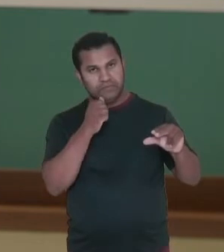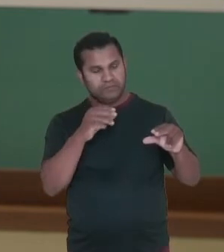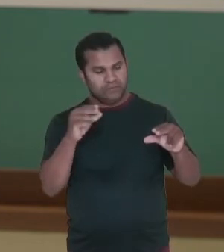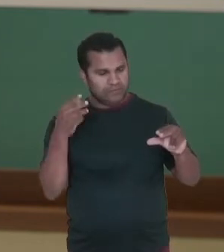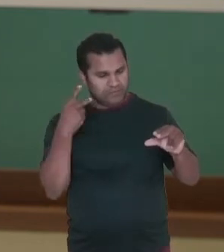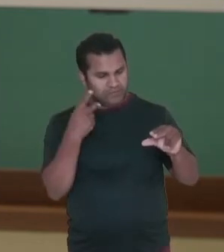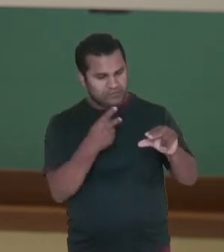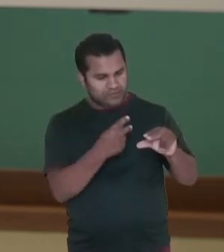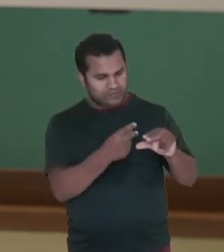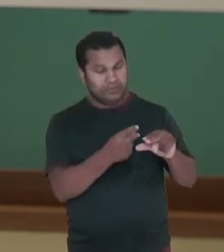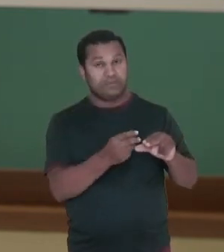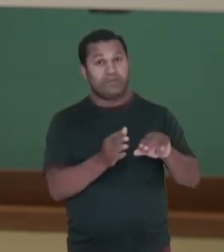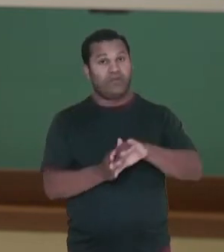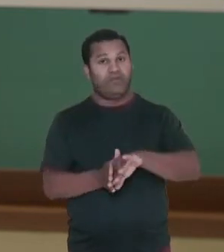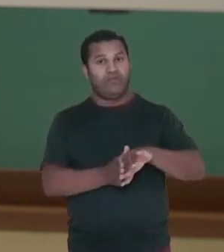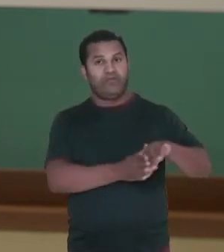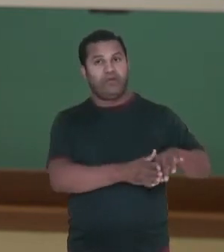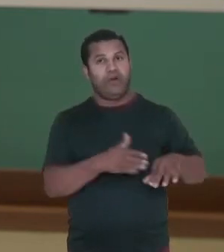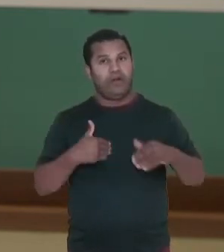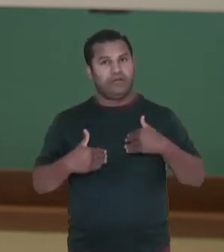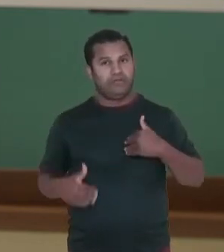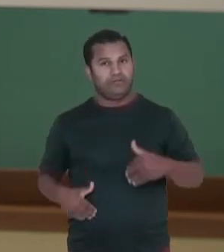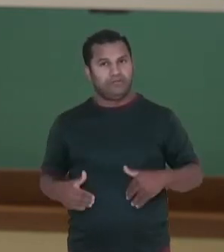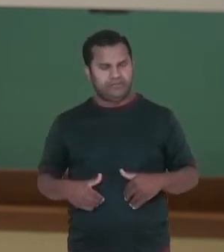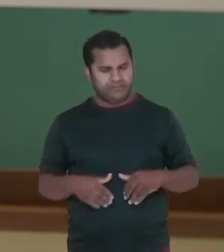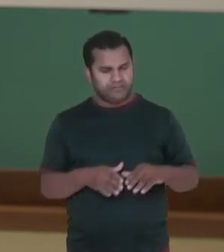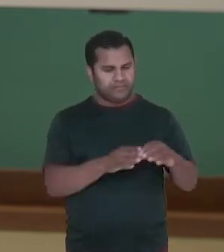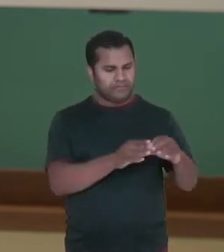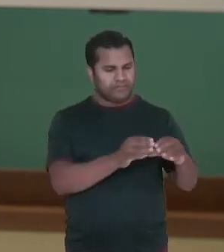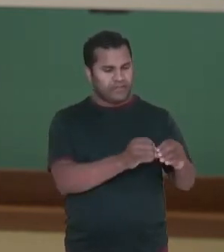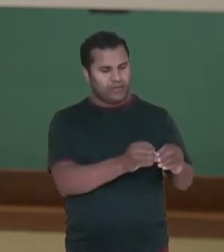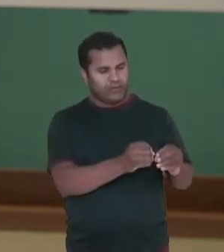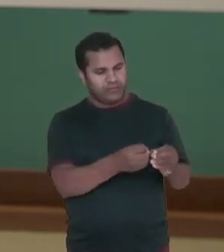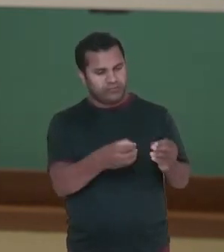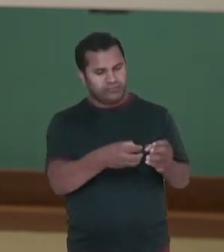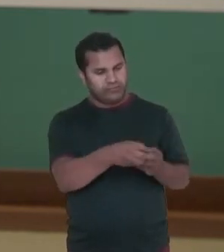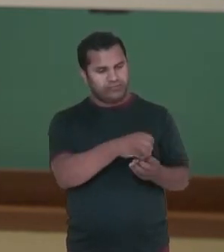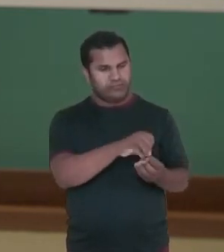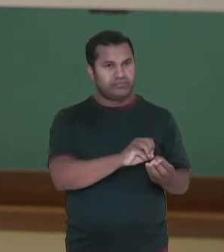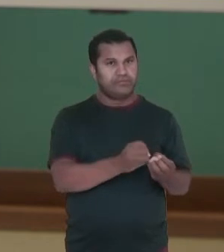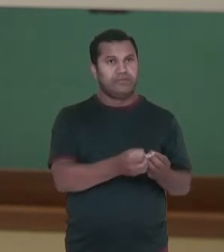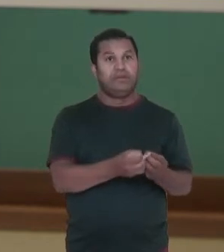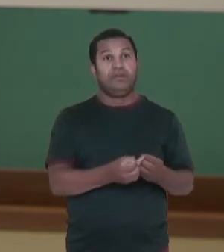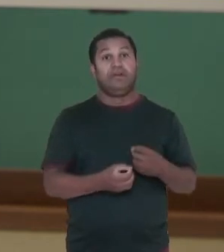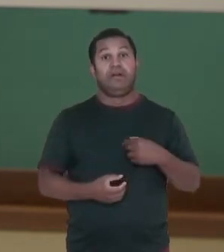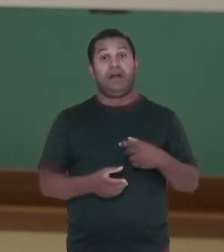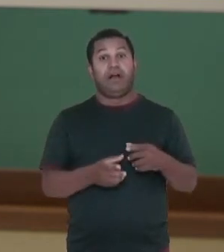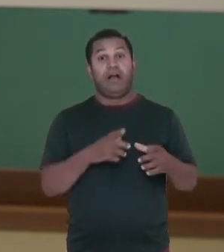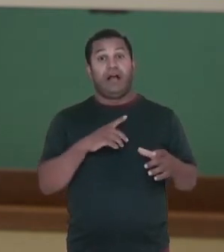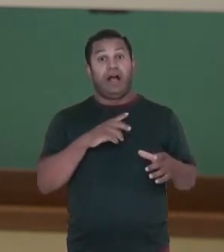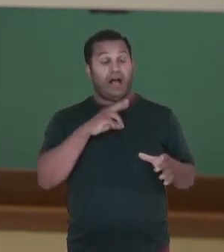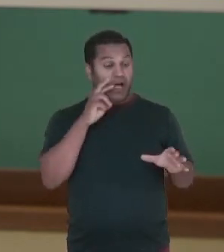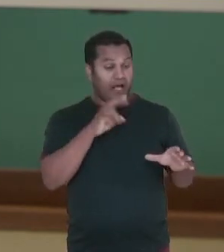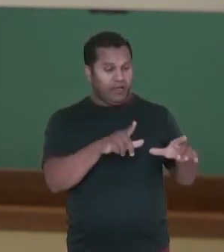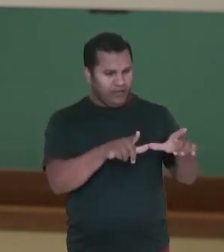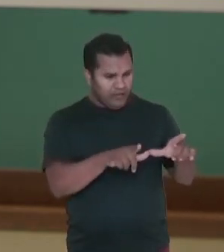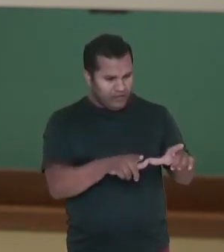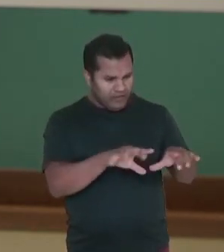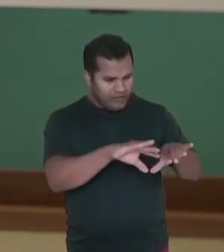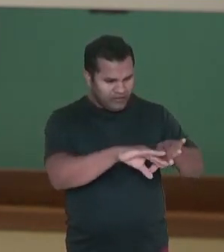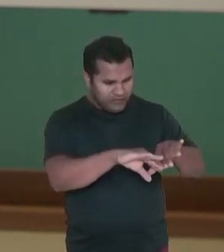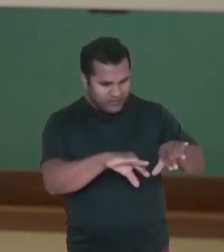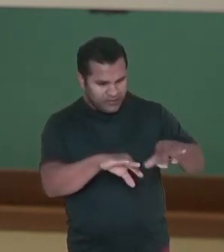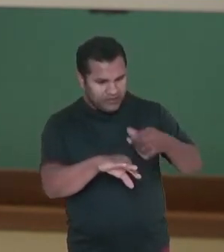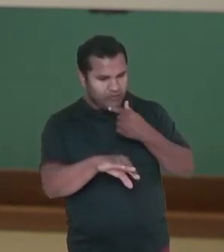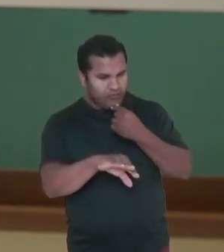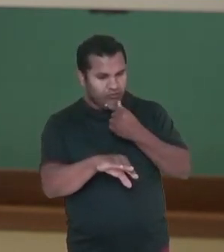formados que é o menino ou que tem a possibilidade de ter essas doenças e eles acabam sendo